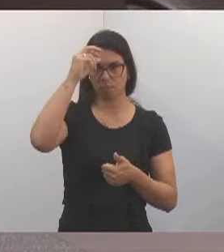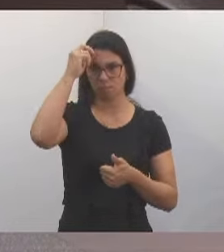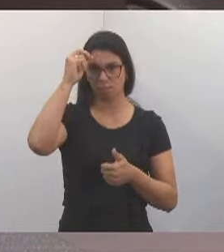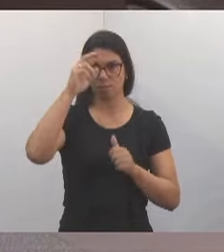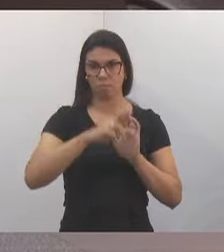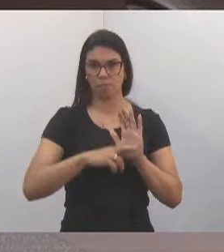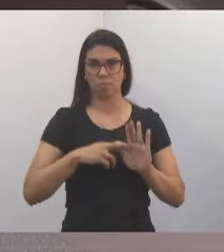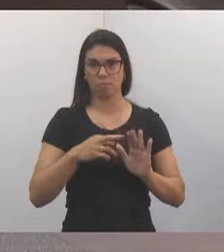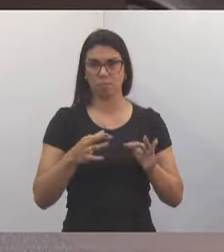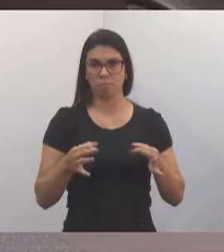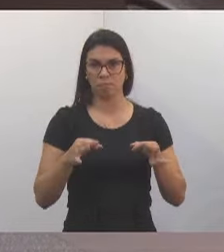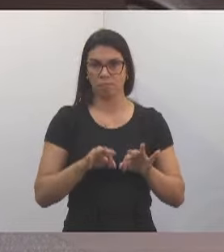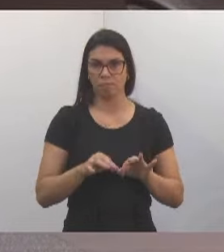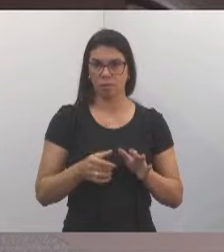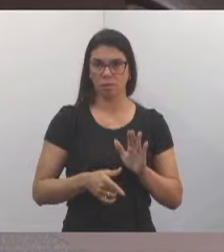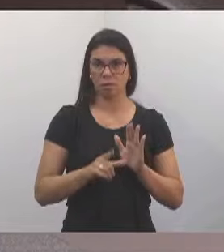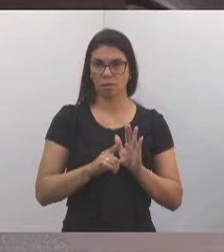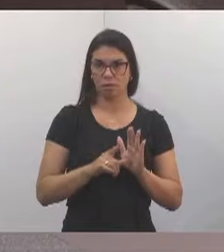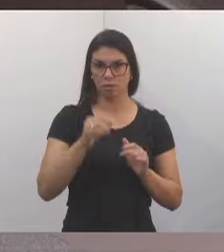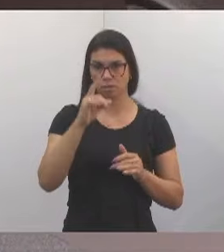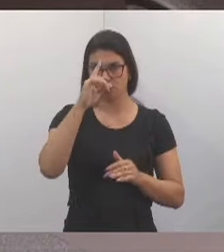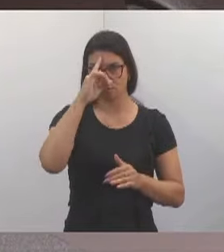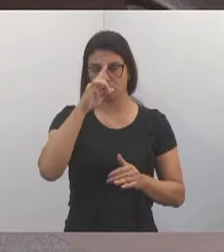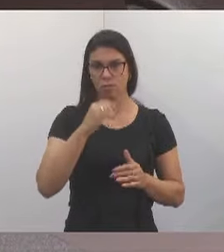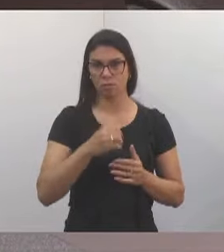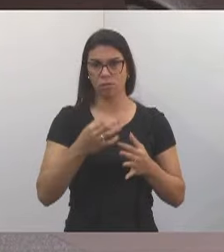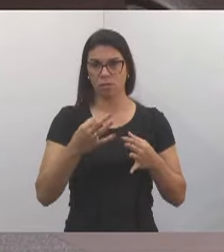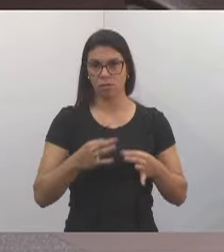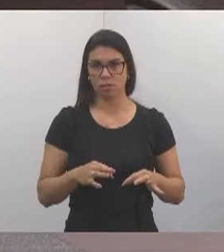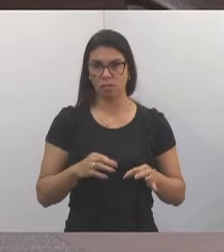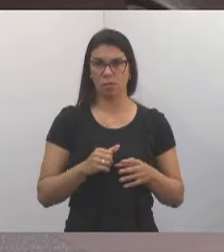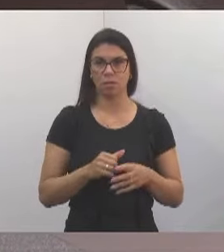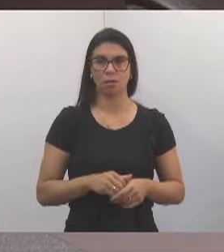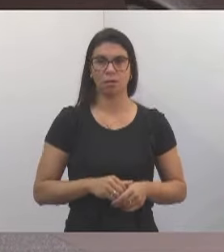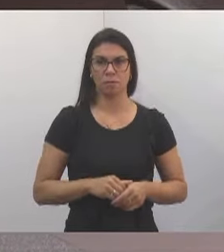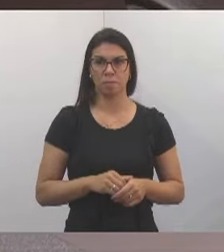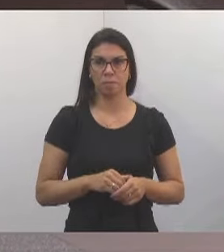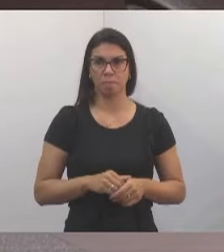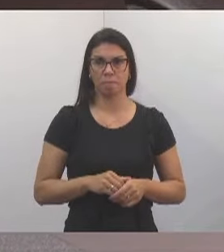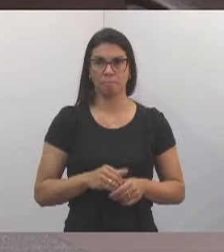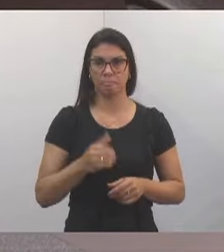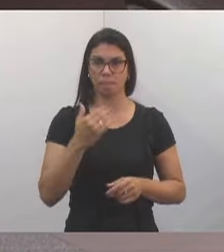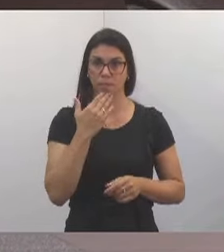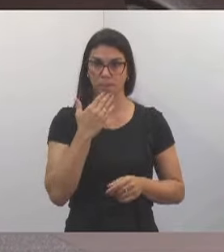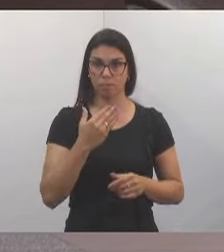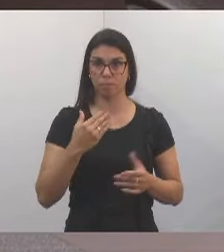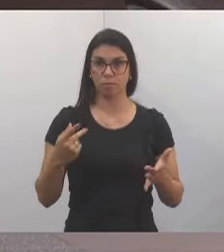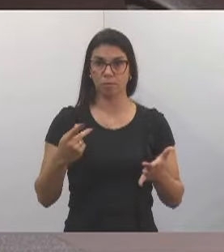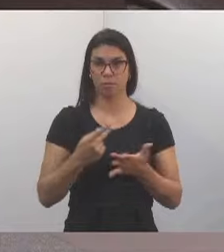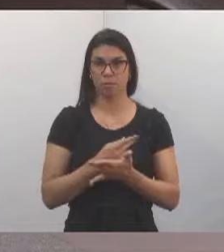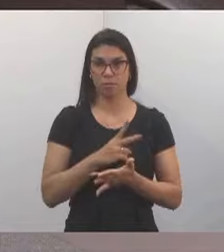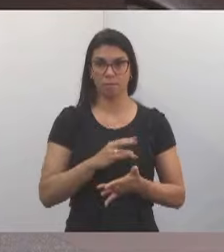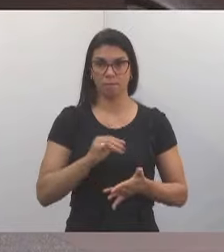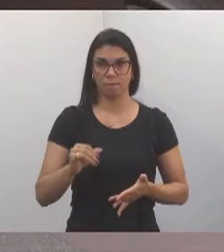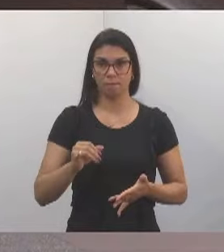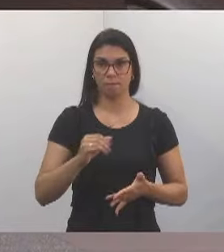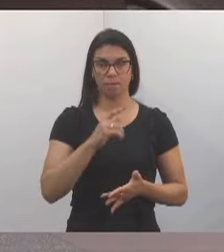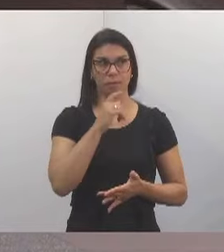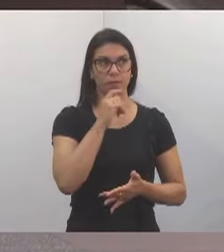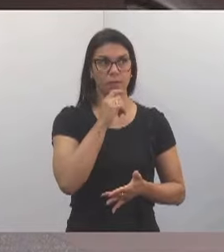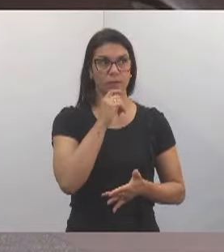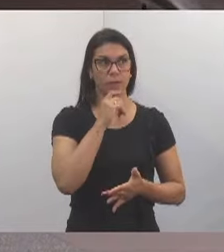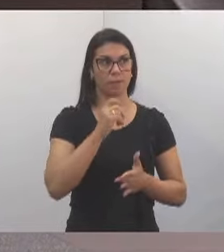final. Antes da definição da data da licitação, estimar-se que a licitação deverá acontecer ainda na